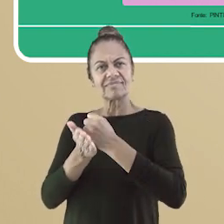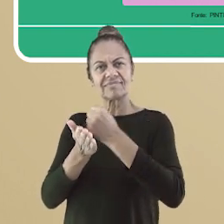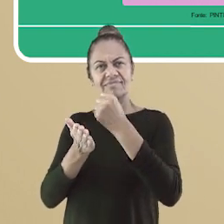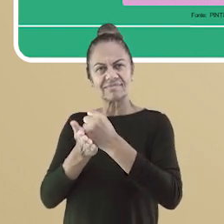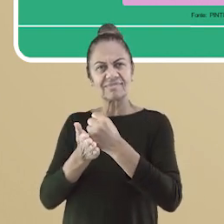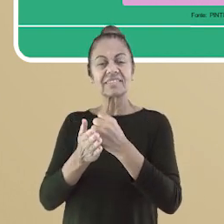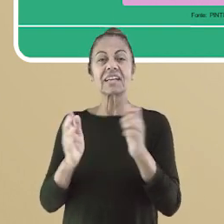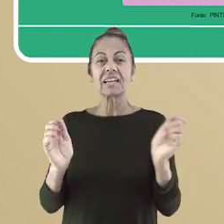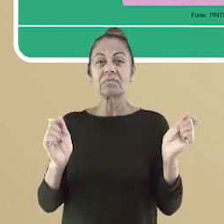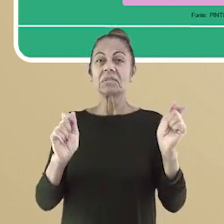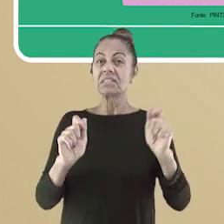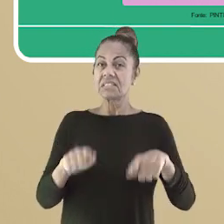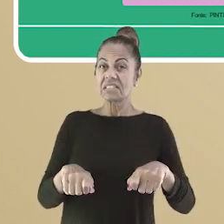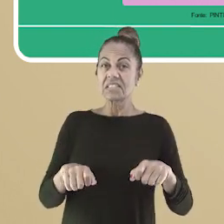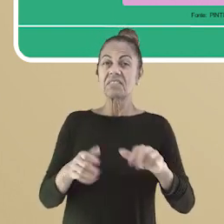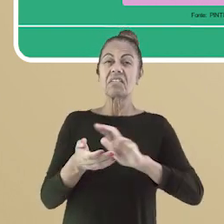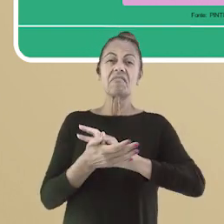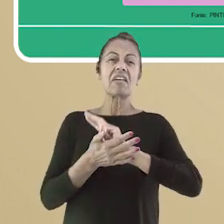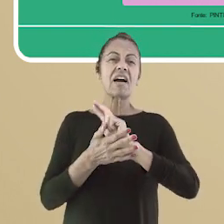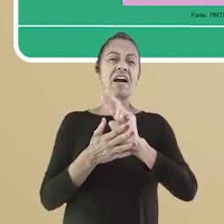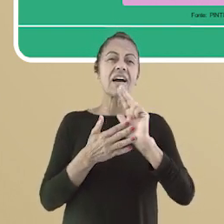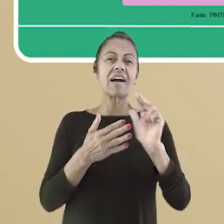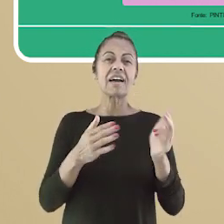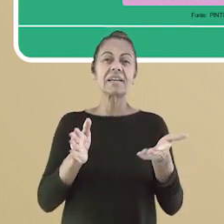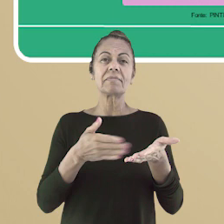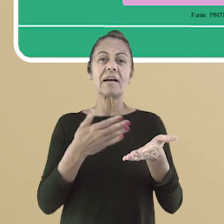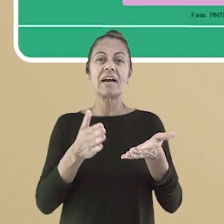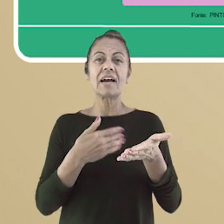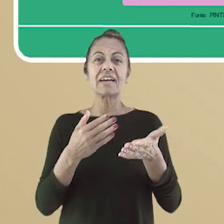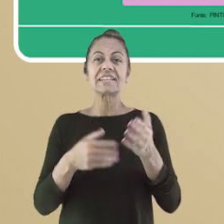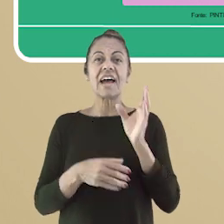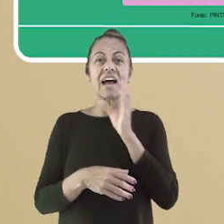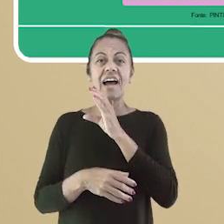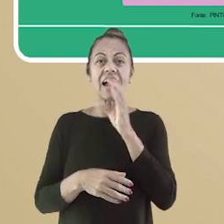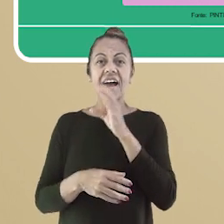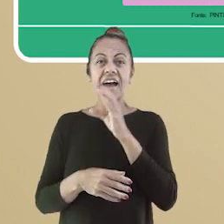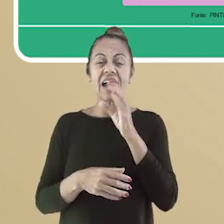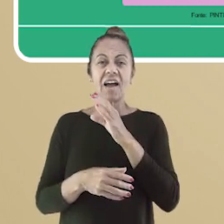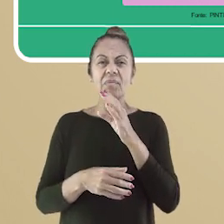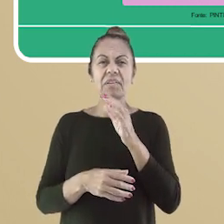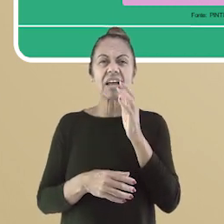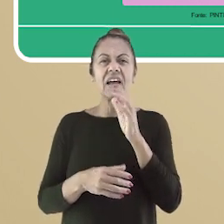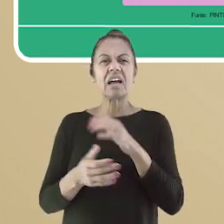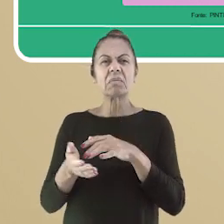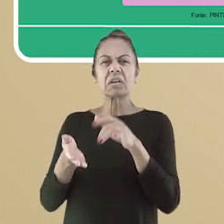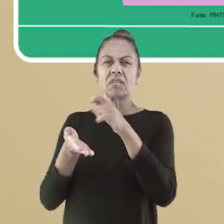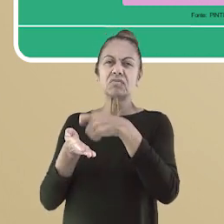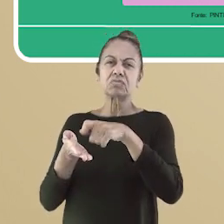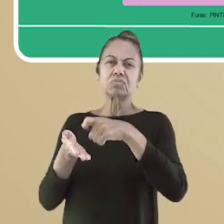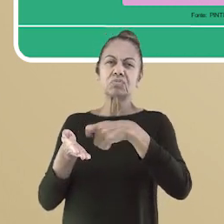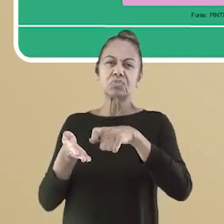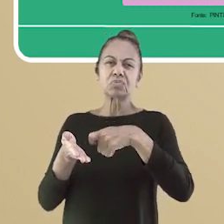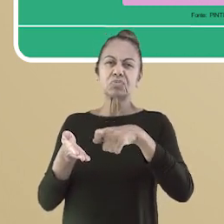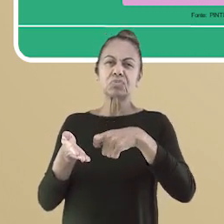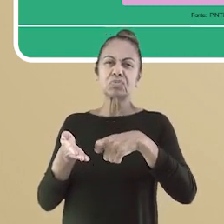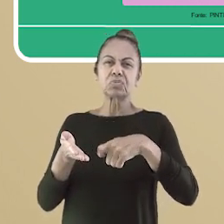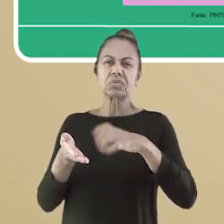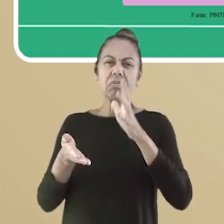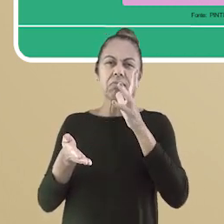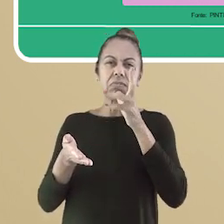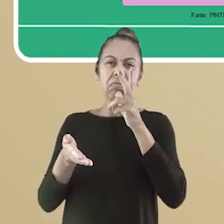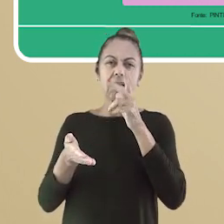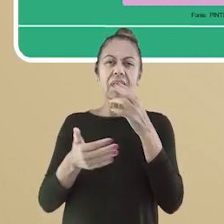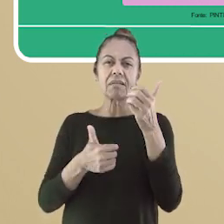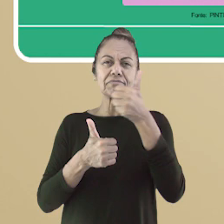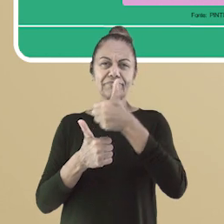em papel. Assim, era possível copiar diversas páginas rapidamente, superando assim o modo